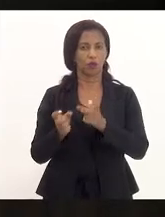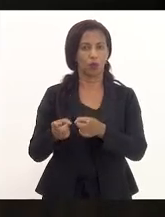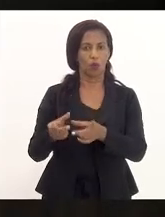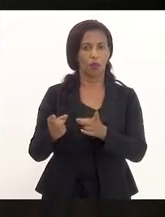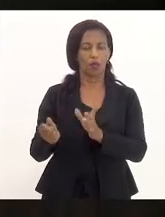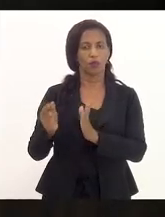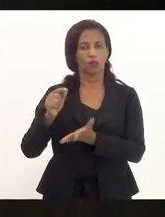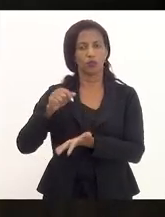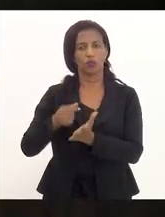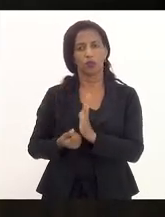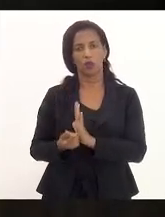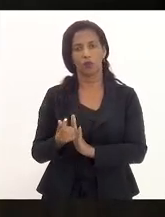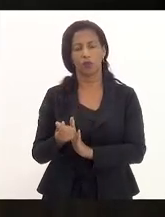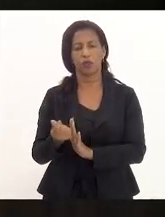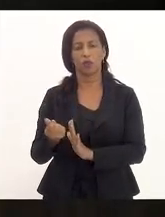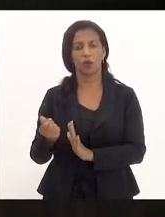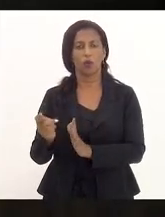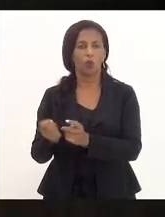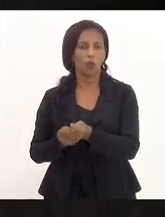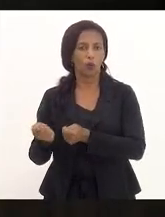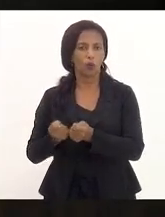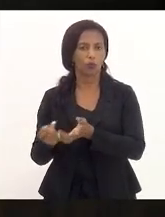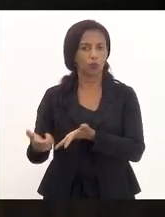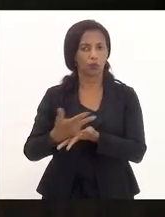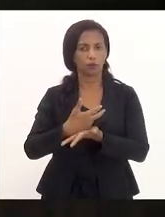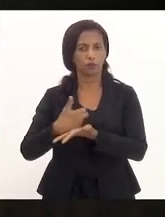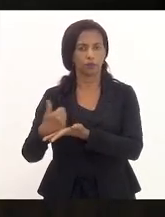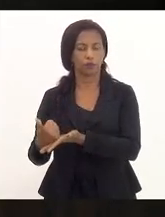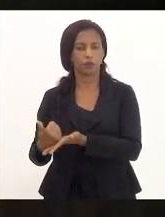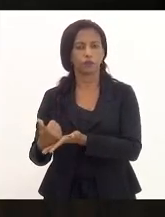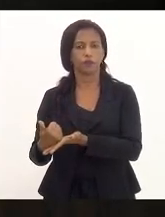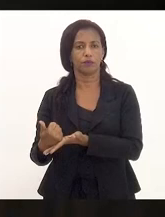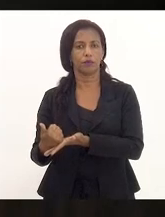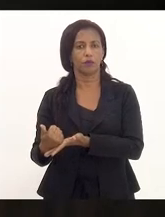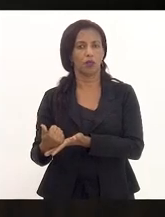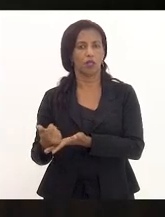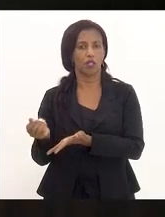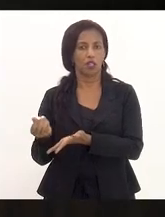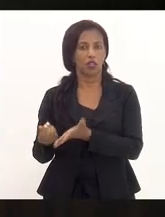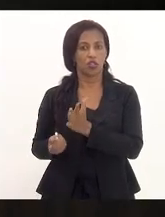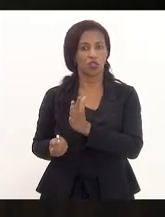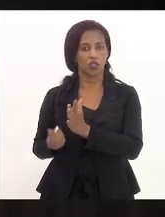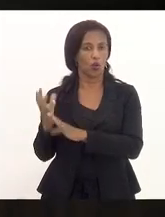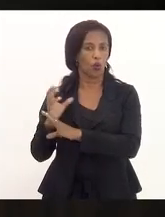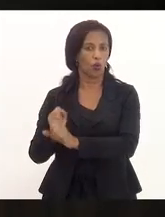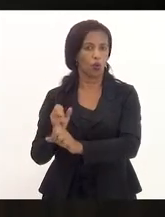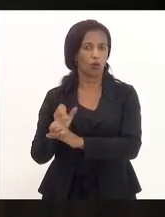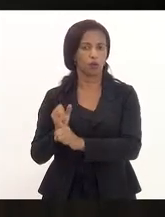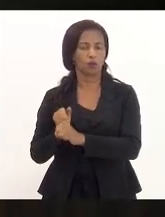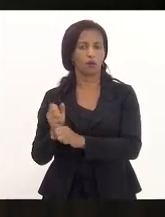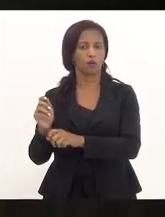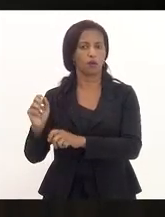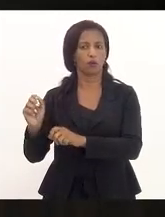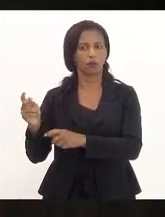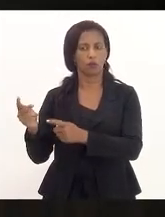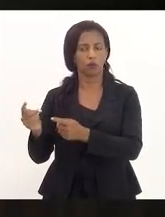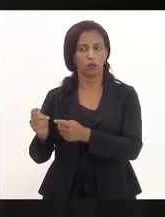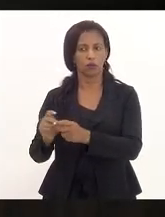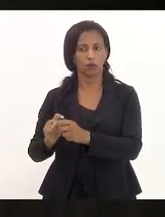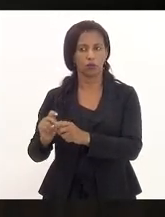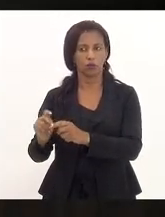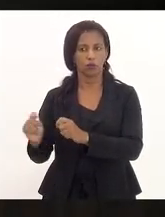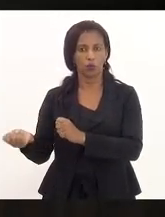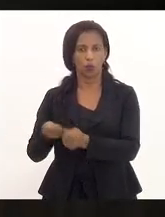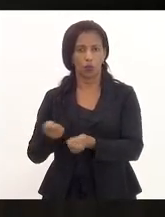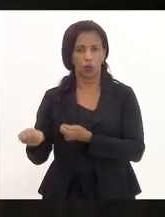tributação, controle da arrecadação estadual e fiscalização dos tributos estaduais, e de orçamento, finanças, fiscalização financeira e controle às